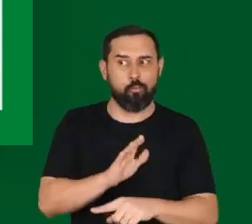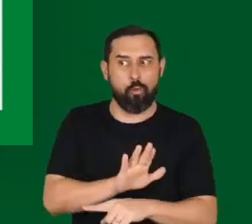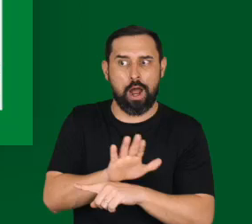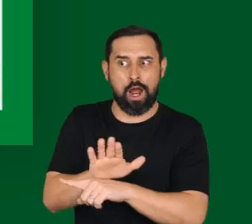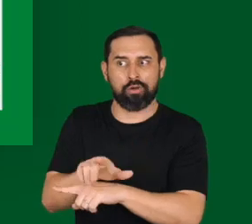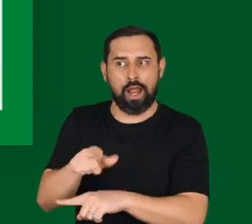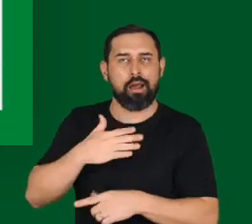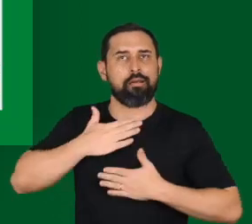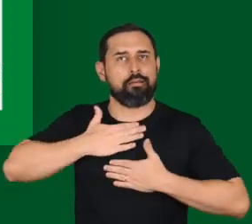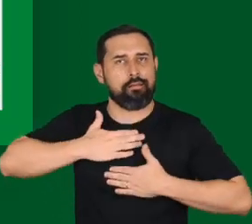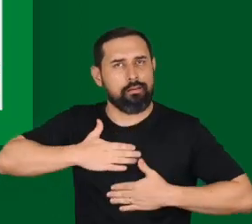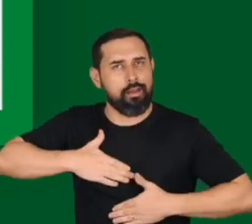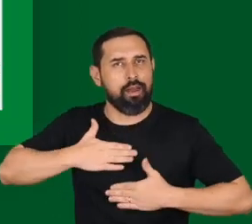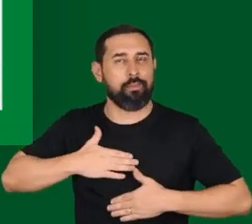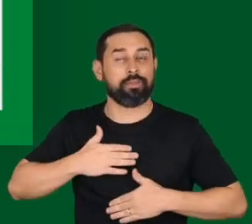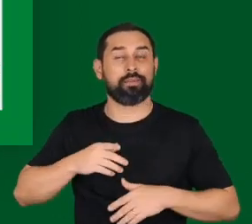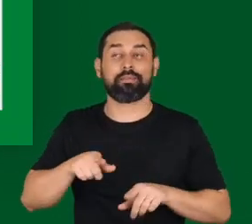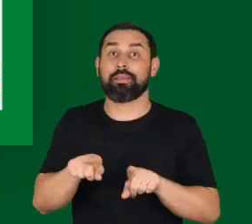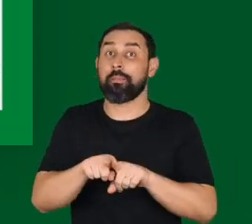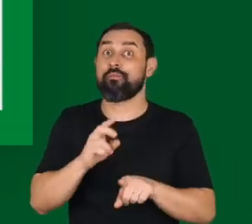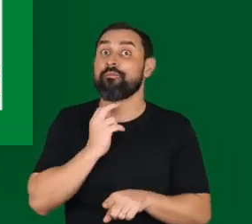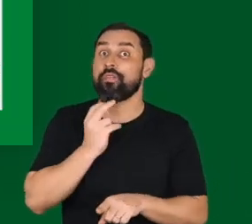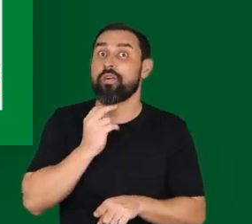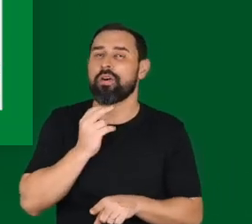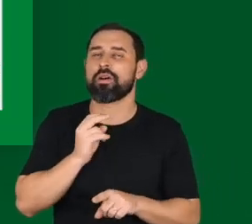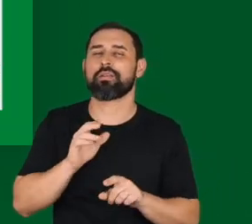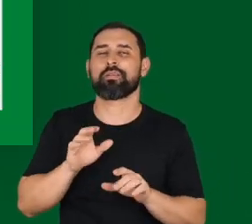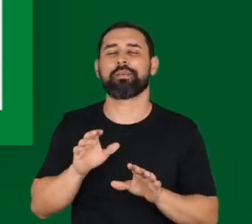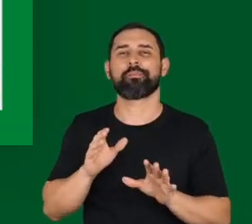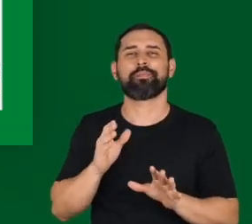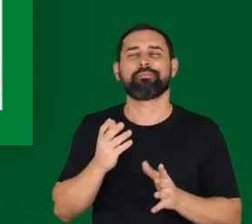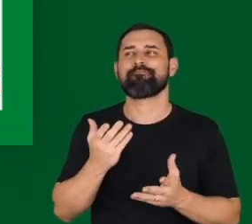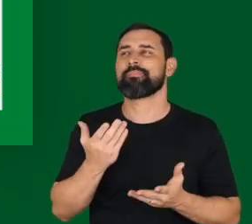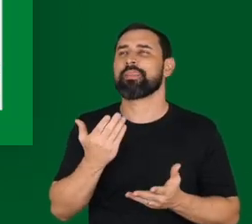durante o transporte. Então, pensar nessas ações aí. O que a